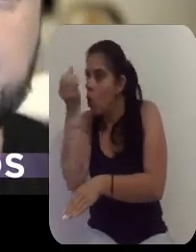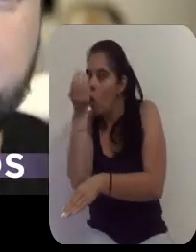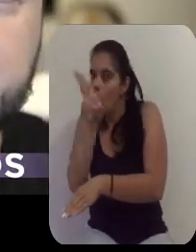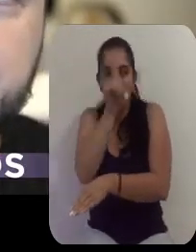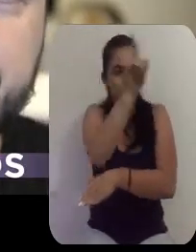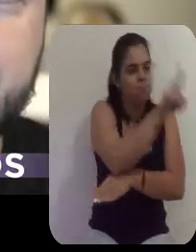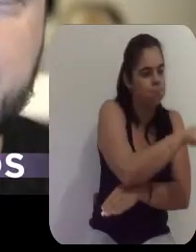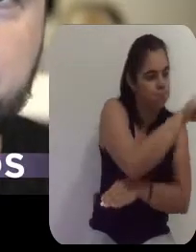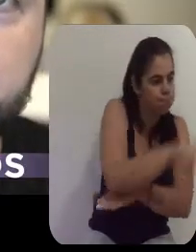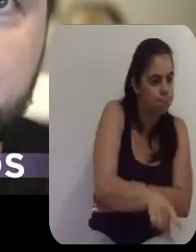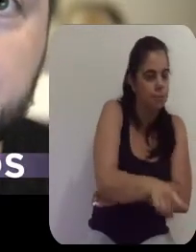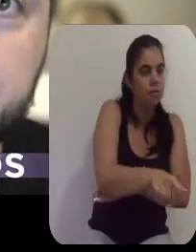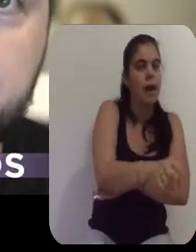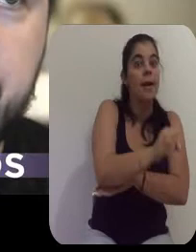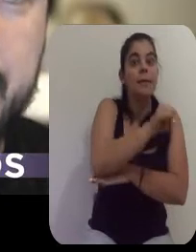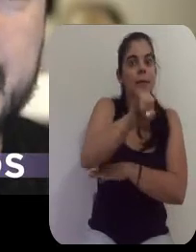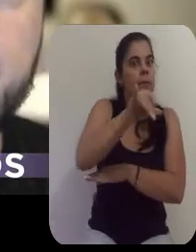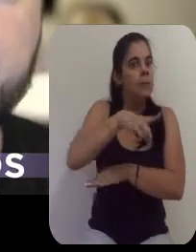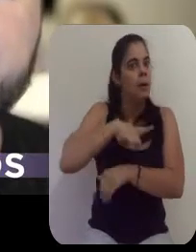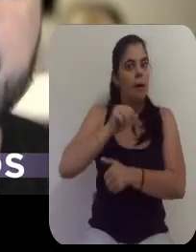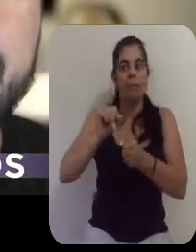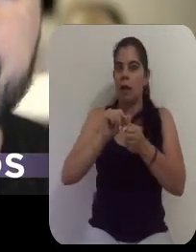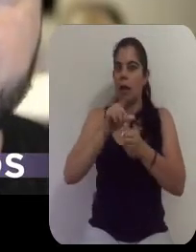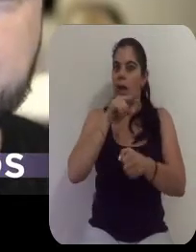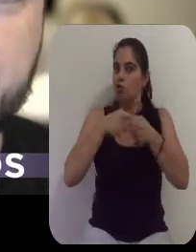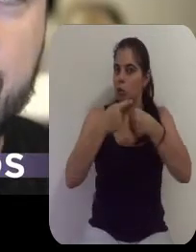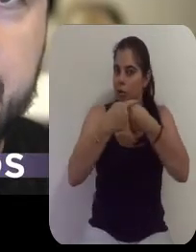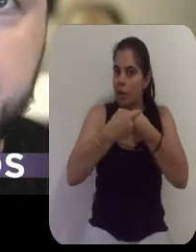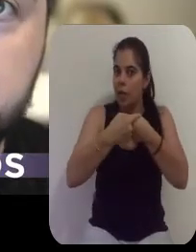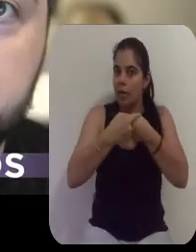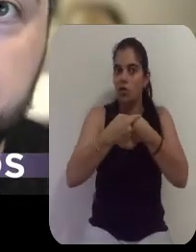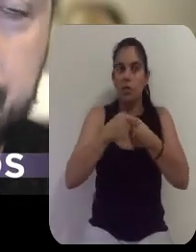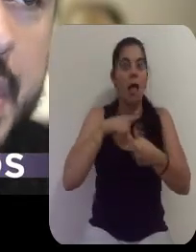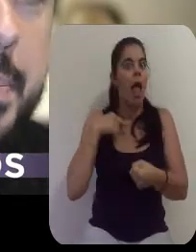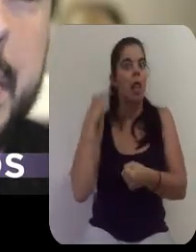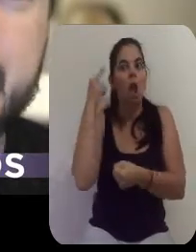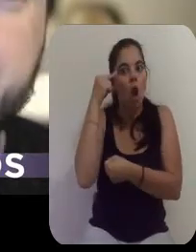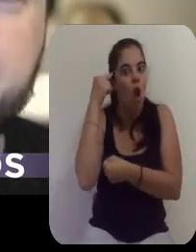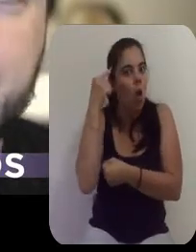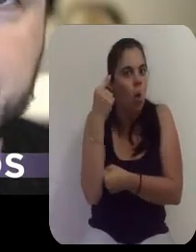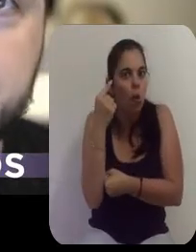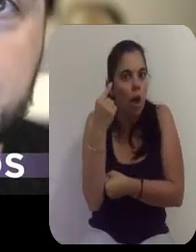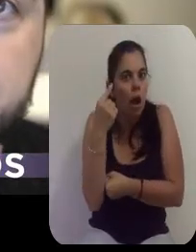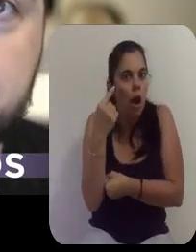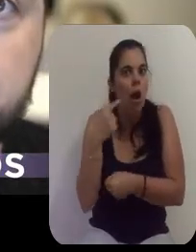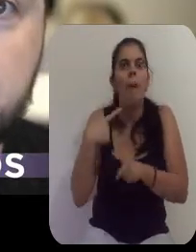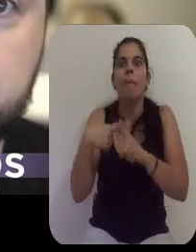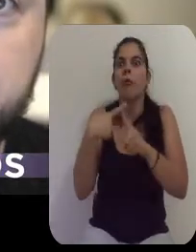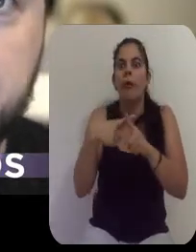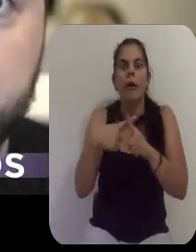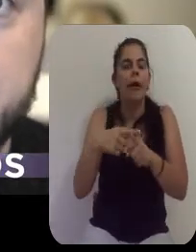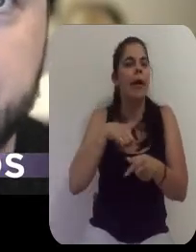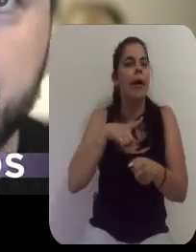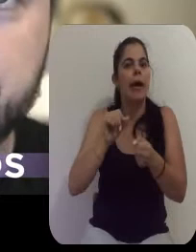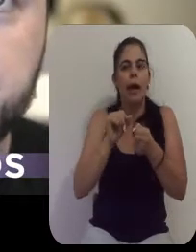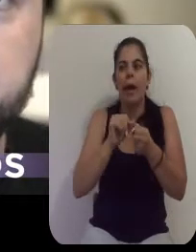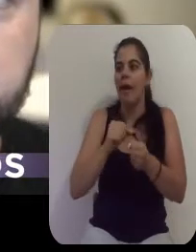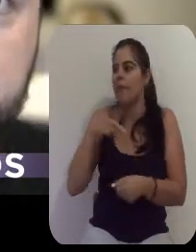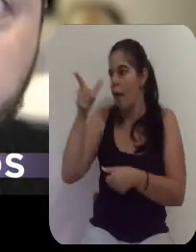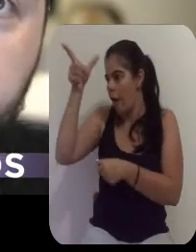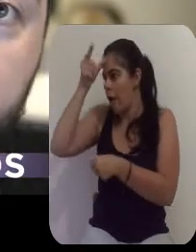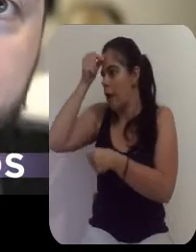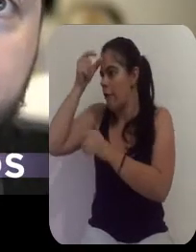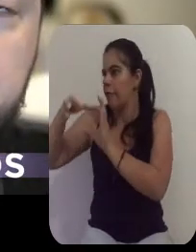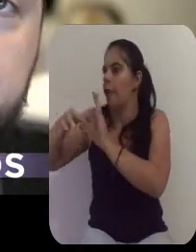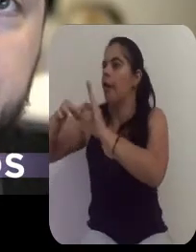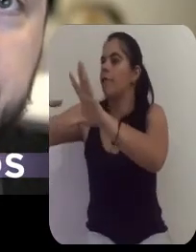Se a mitigação estiver sendo tomada para manter parte da economia girando, para manter parte das coisas funcionando, porque pode ser perigoso e